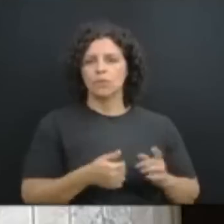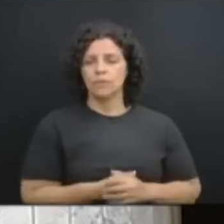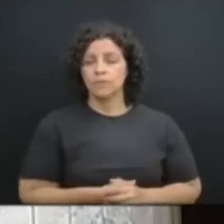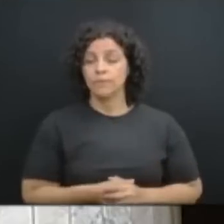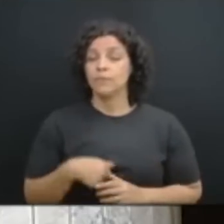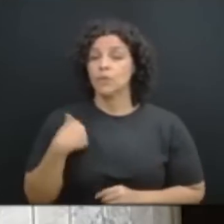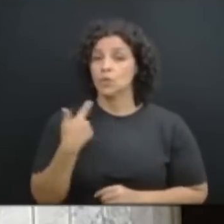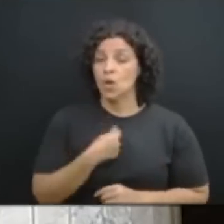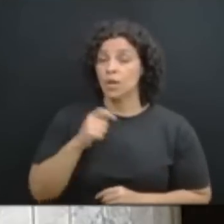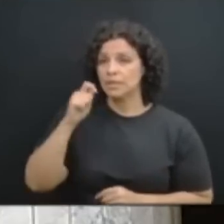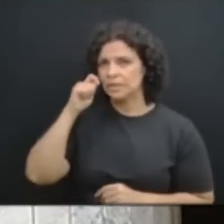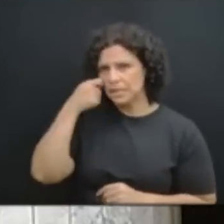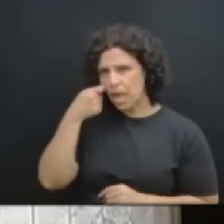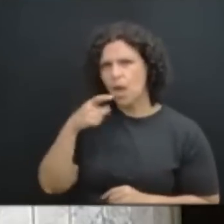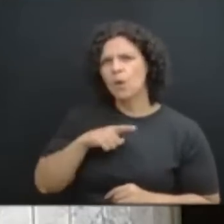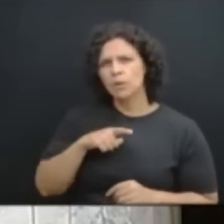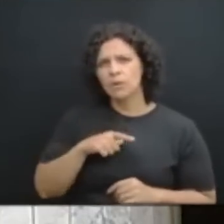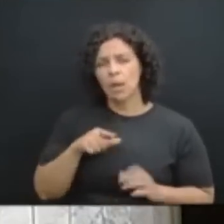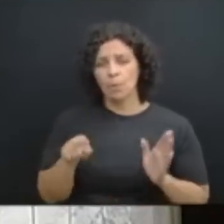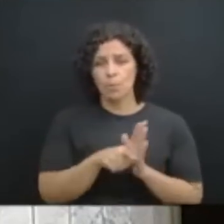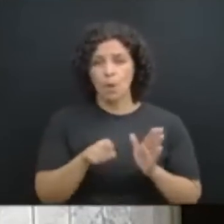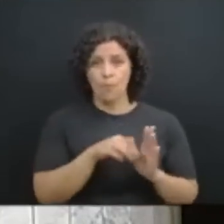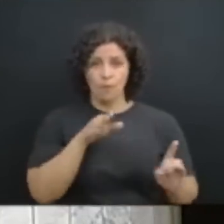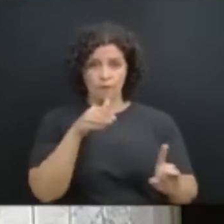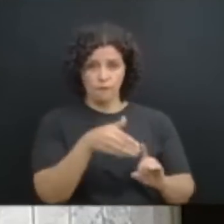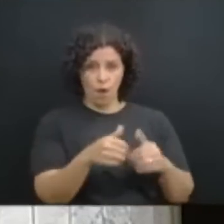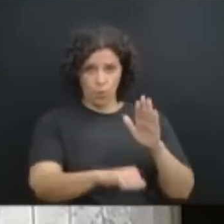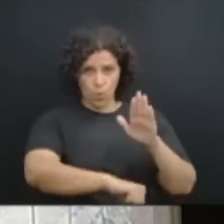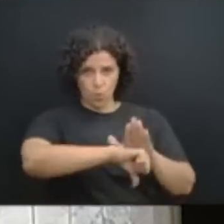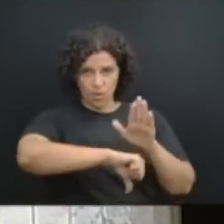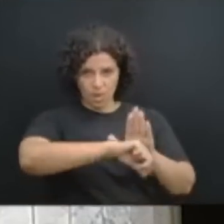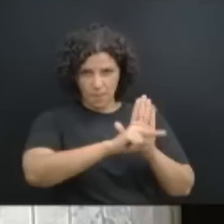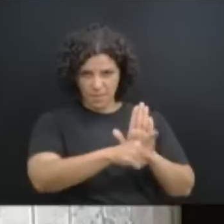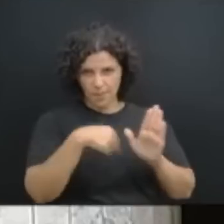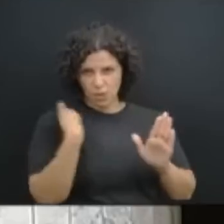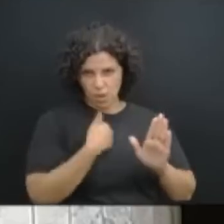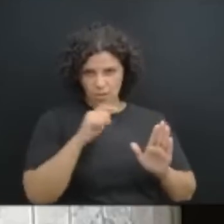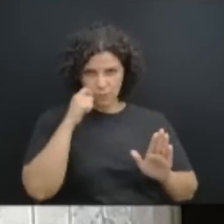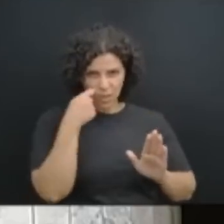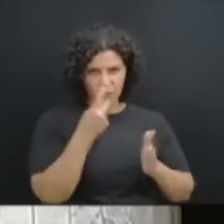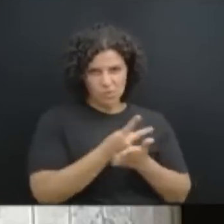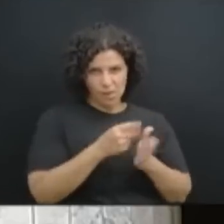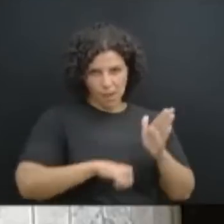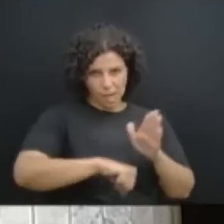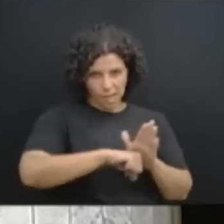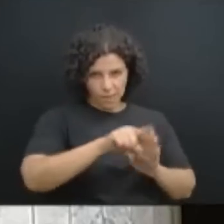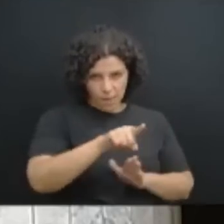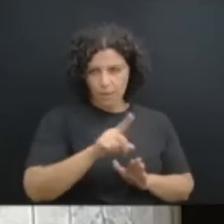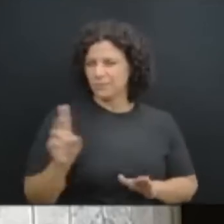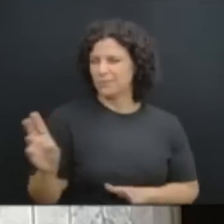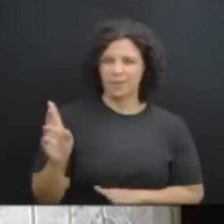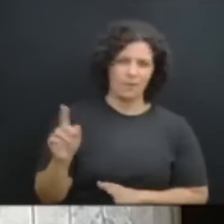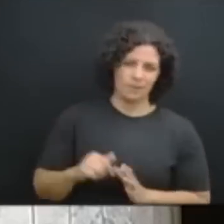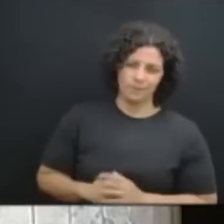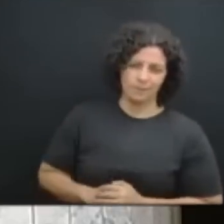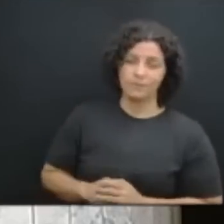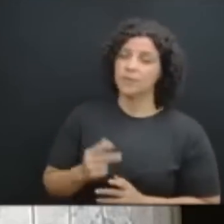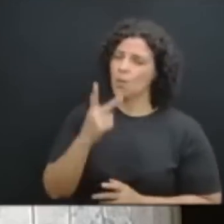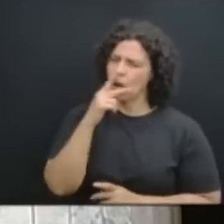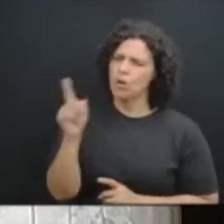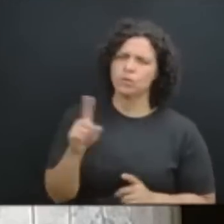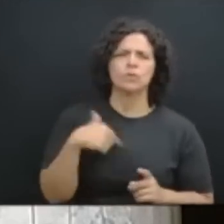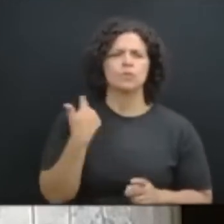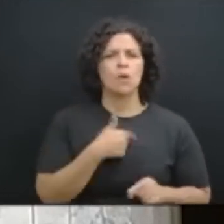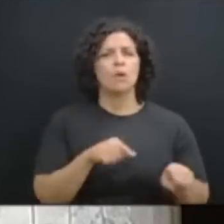Nós, negros, temos propensão ao crime? Seria isso? Eu acredito que não. Eu acredito que há